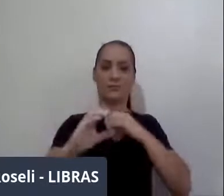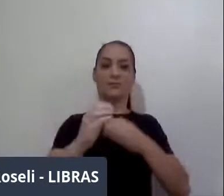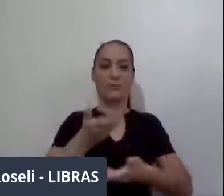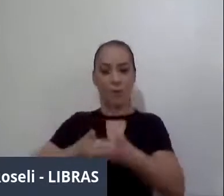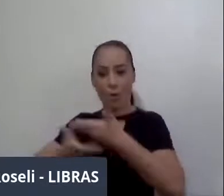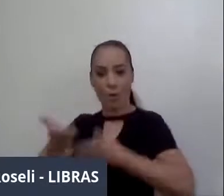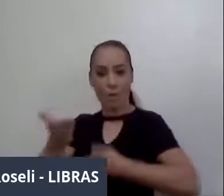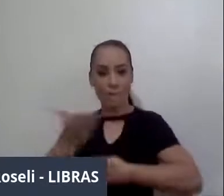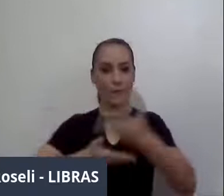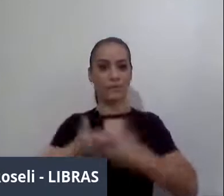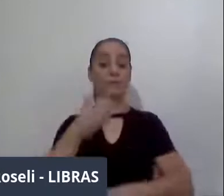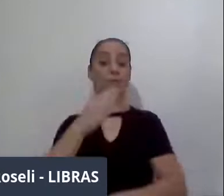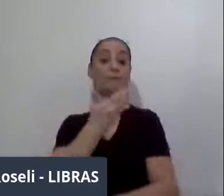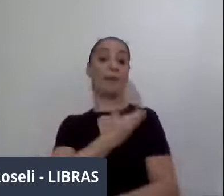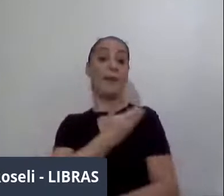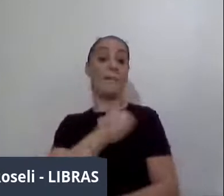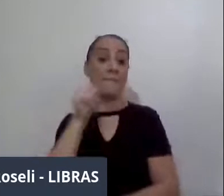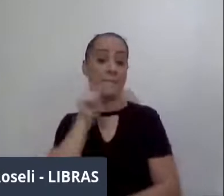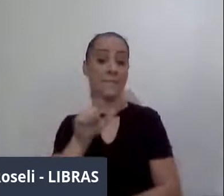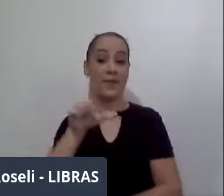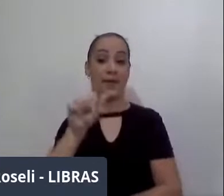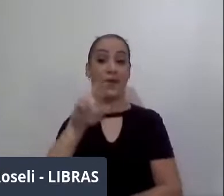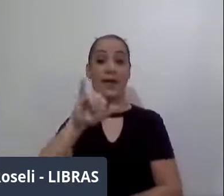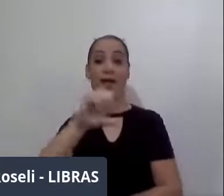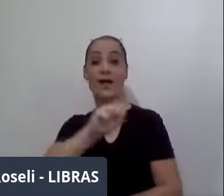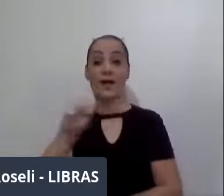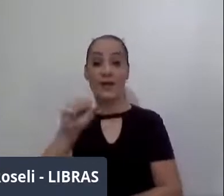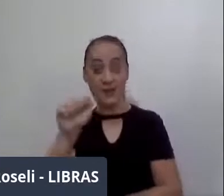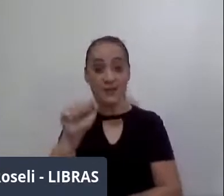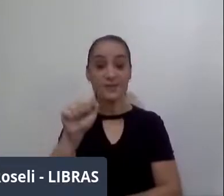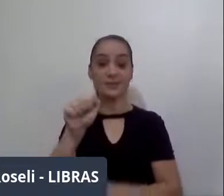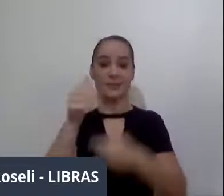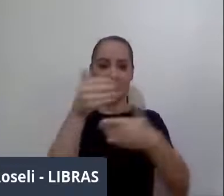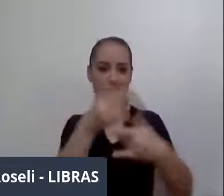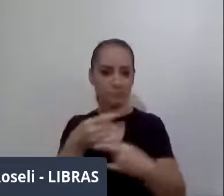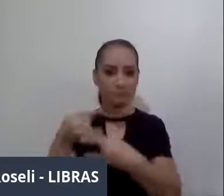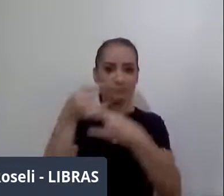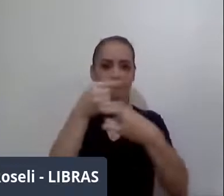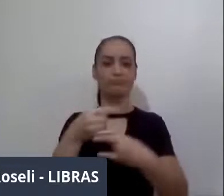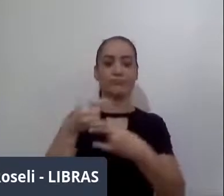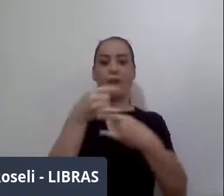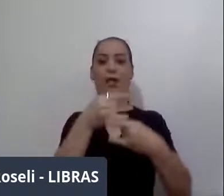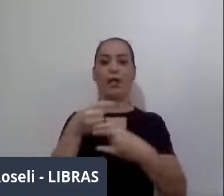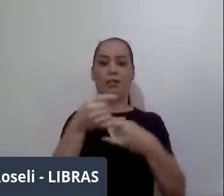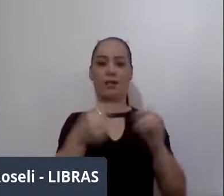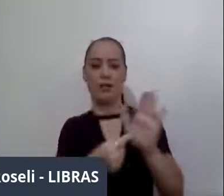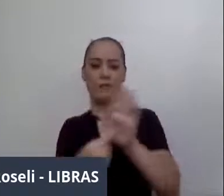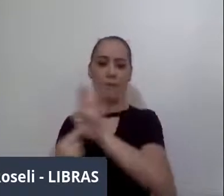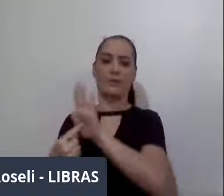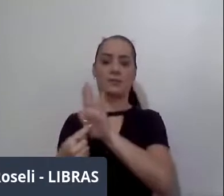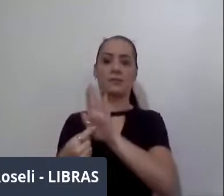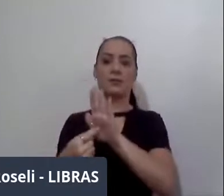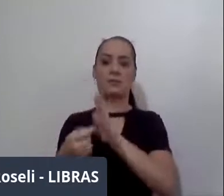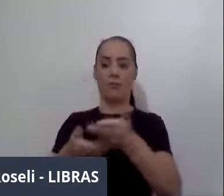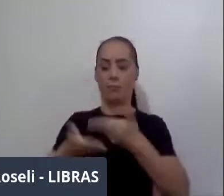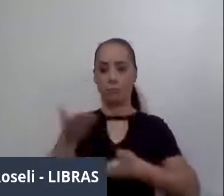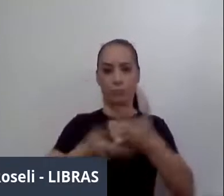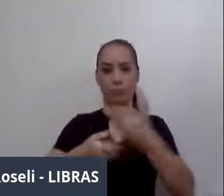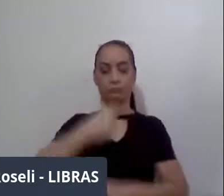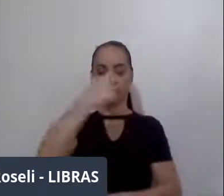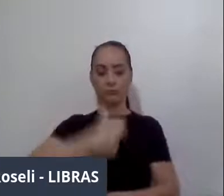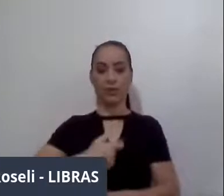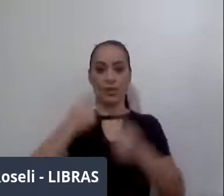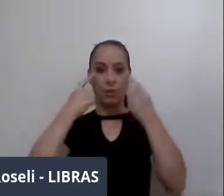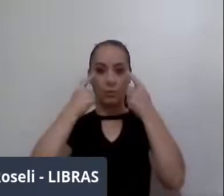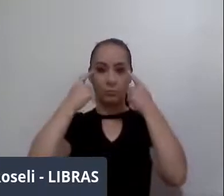Larissa, fazer uma breve apresentação visual para aqueles que não conseguem me ver. Eu sou mestiça, tenho um